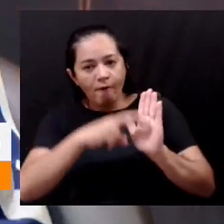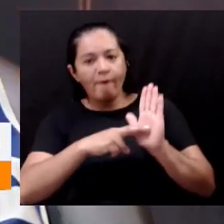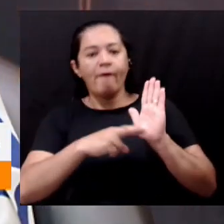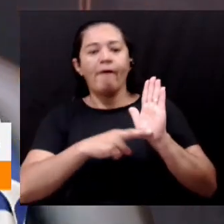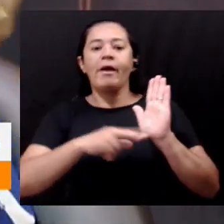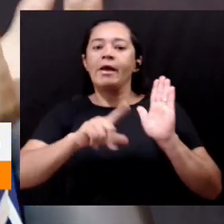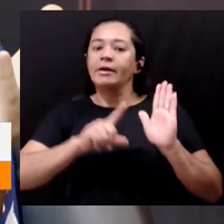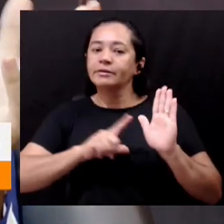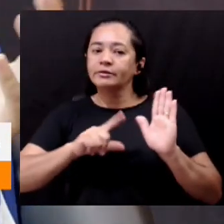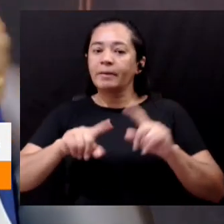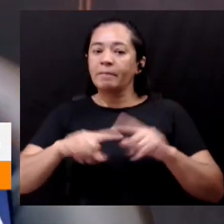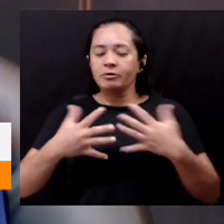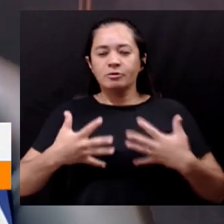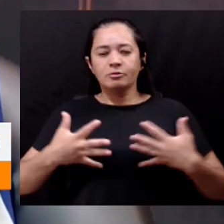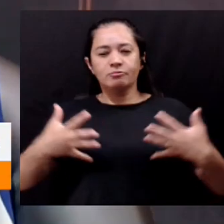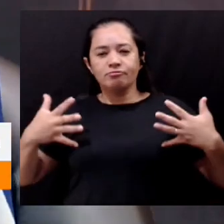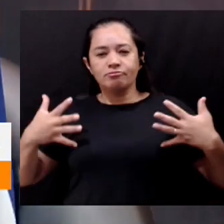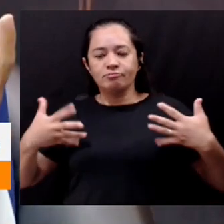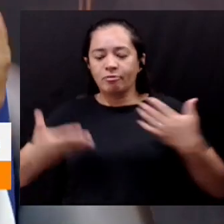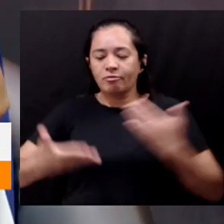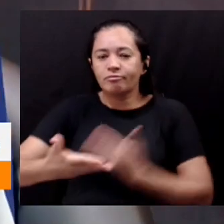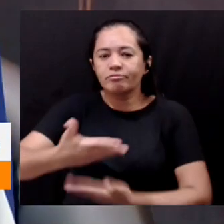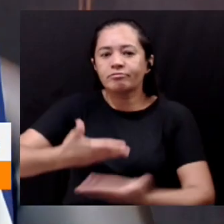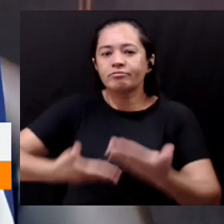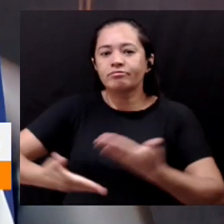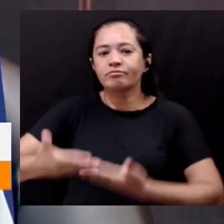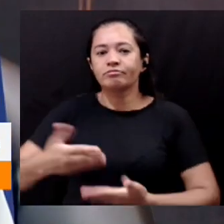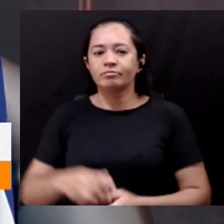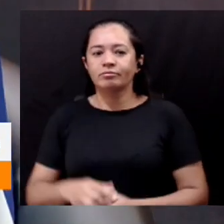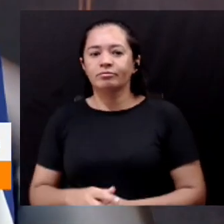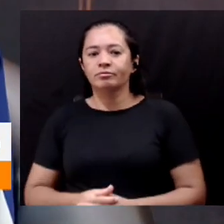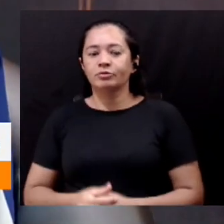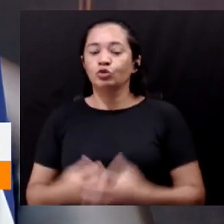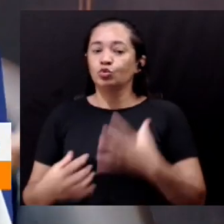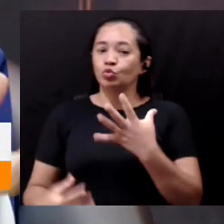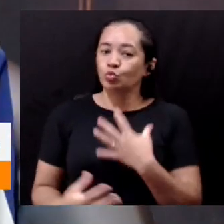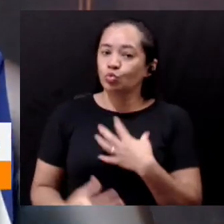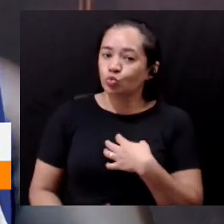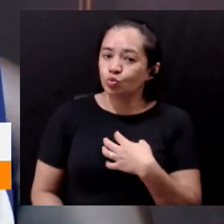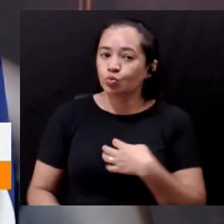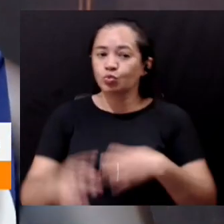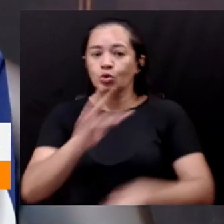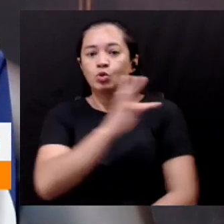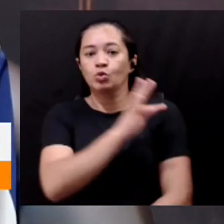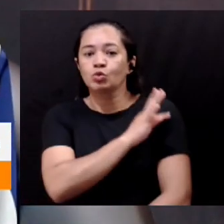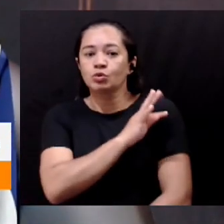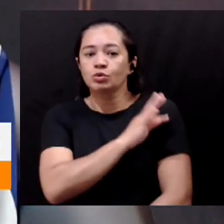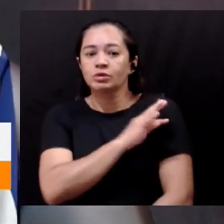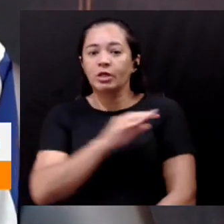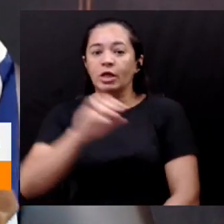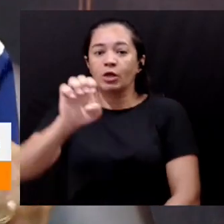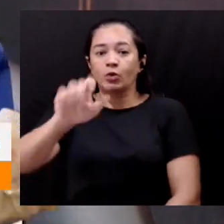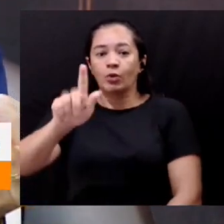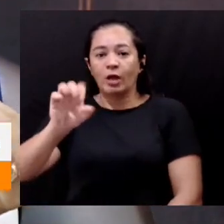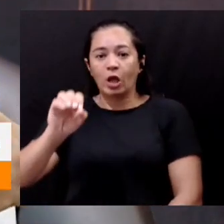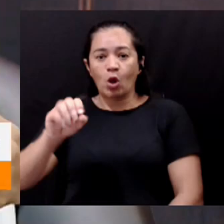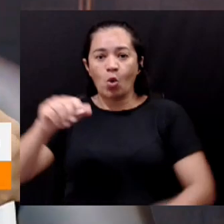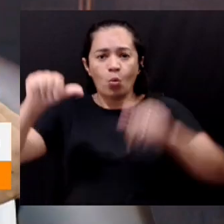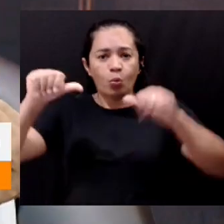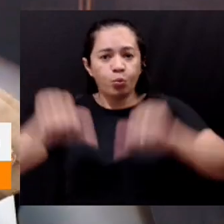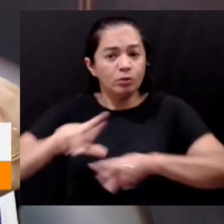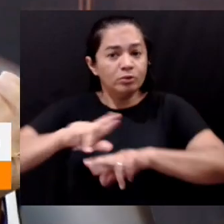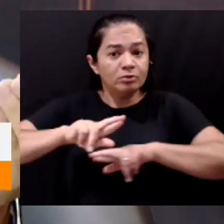esse mediador, né, então, de forma mais técnica, o ego não é ruim, a gente precisa ter um ego, né, Uhum, senão ou a gente